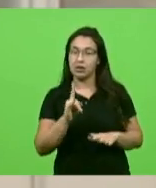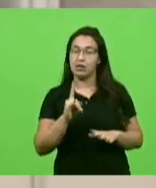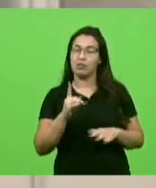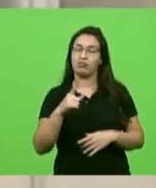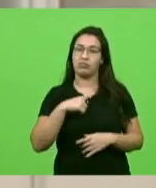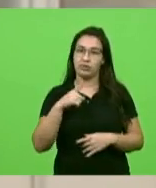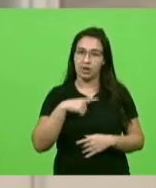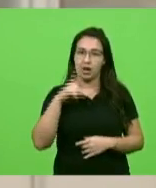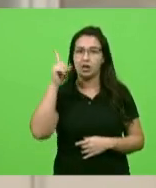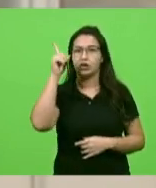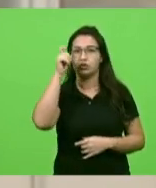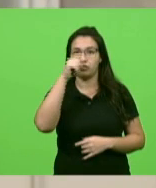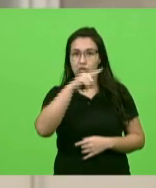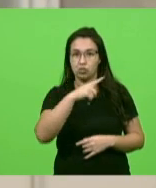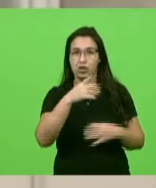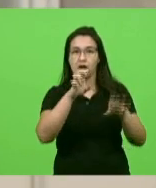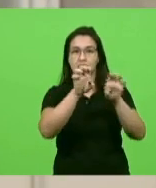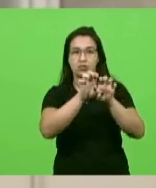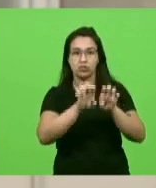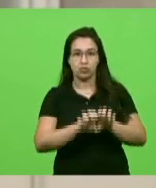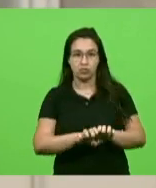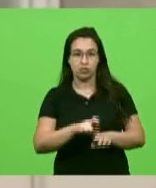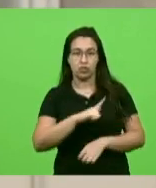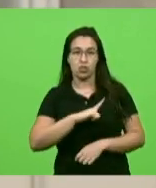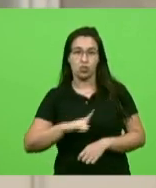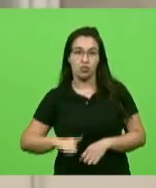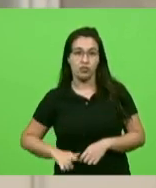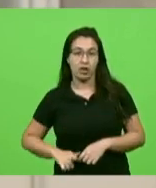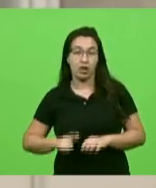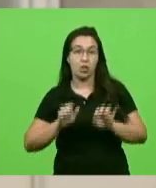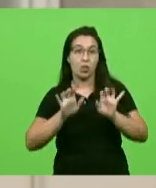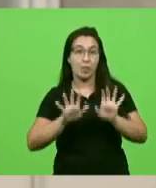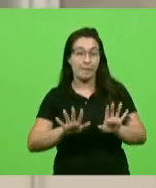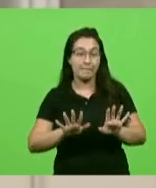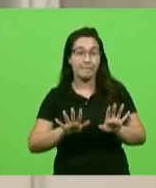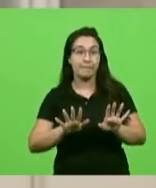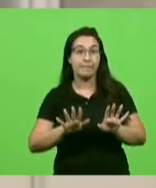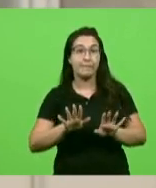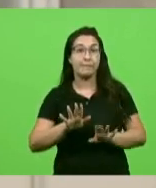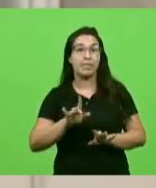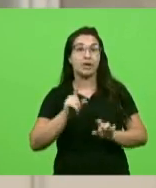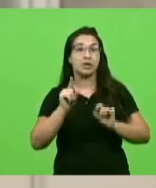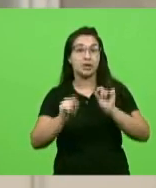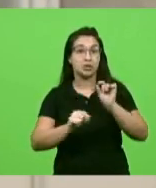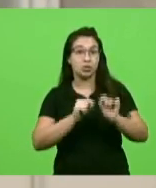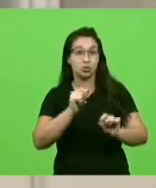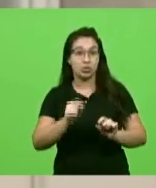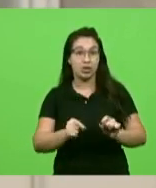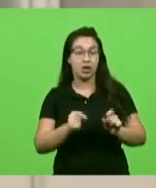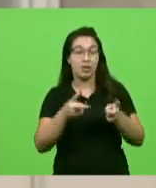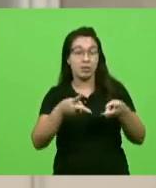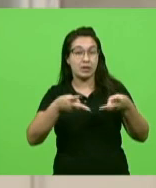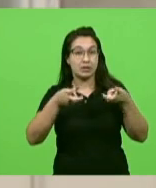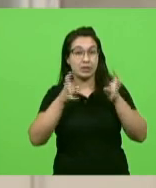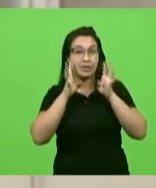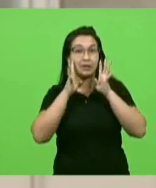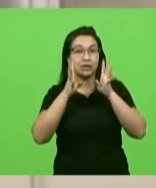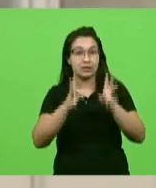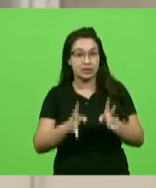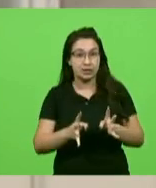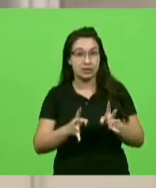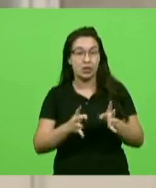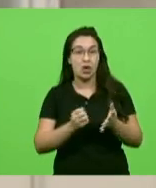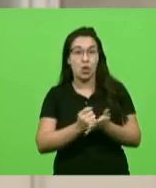complexidade da estrutura do governo porém é importante frisar que a polpa ver se respiradores naquele momento